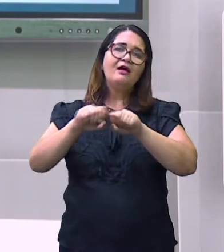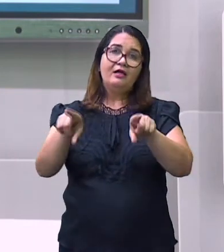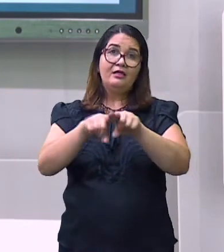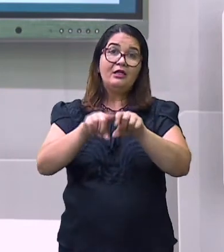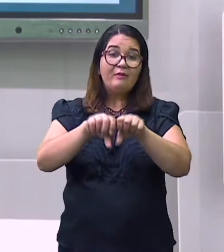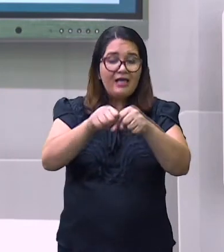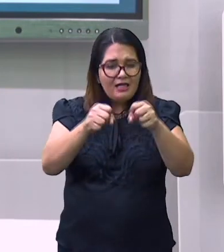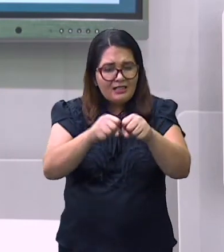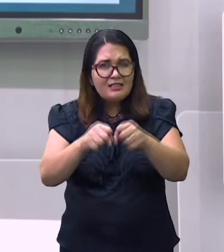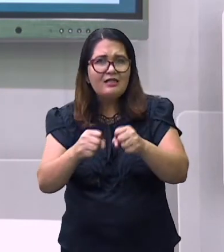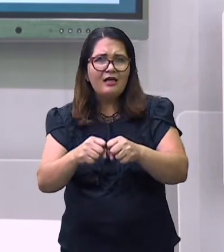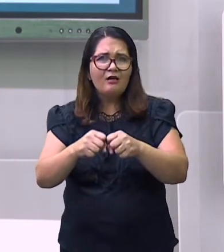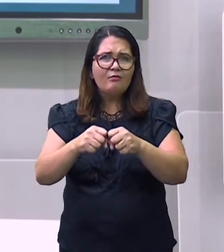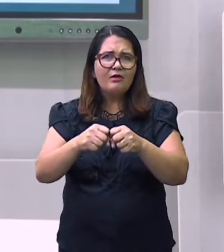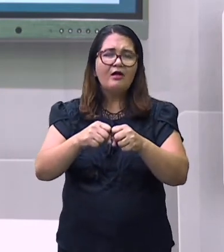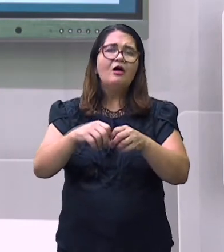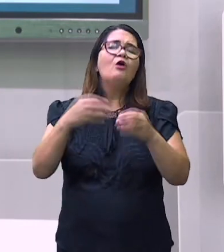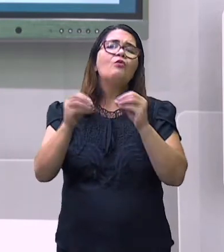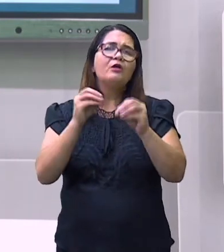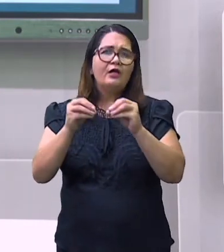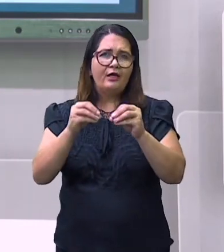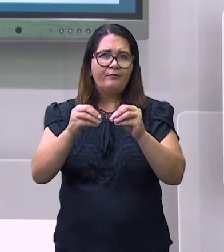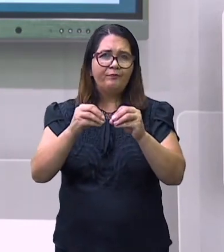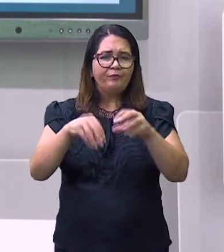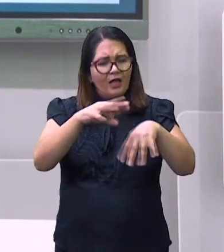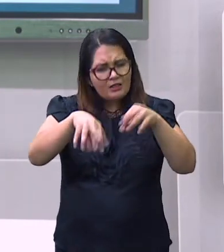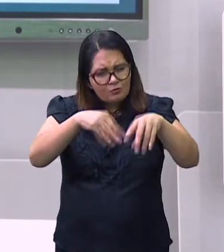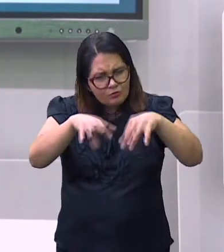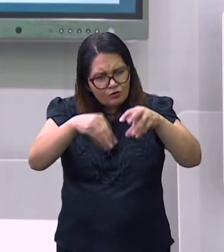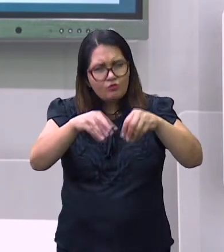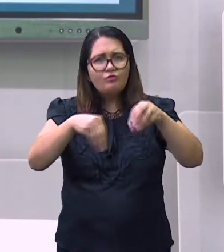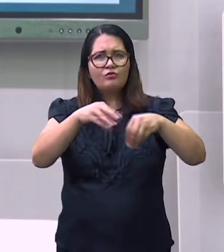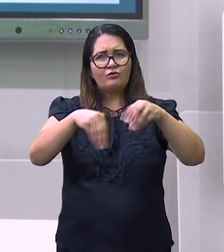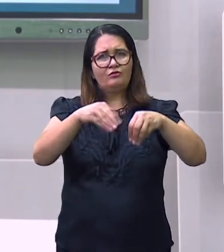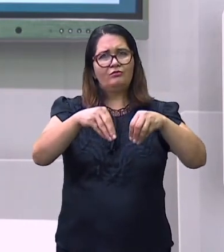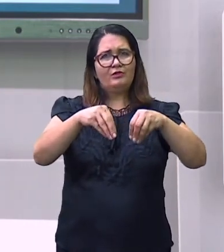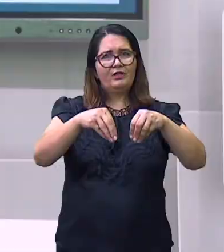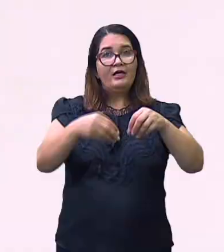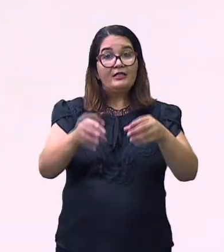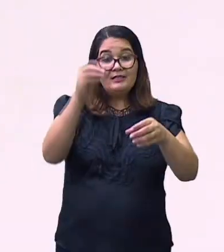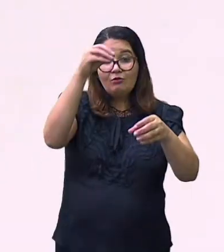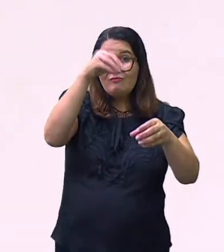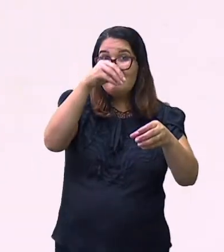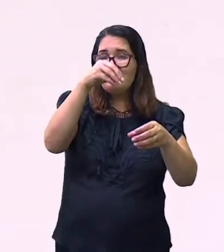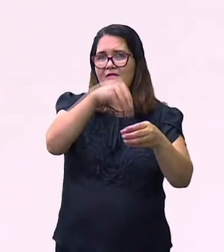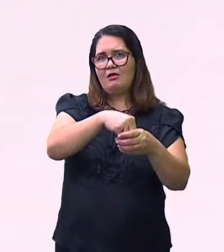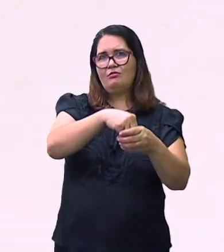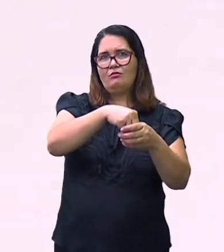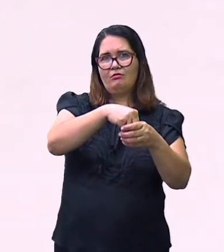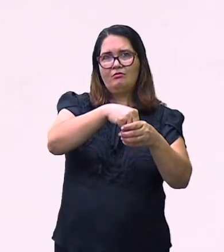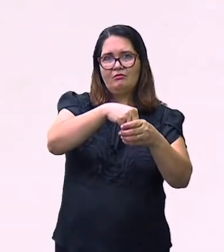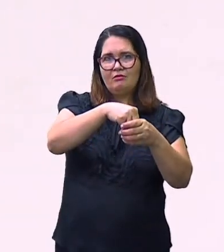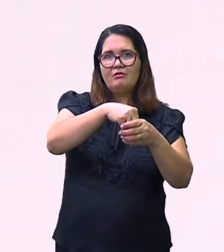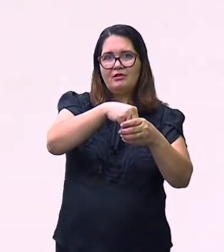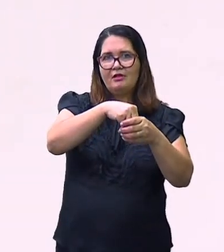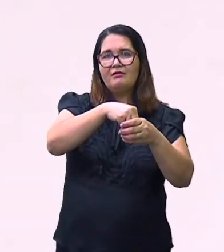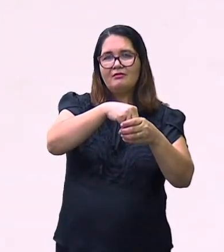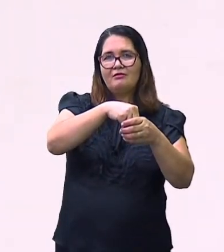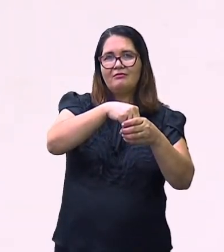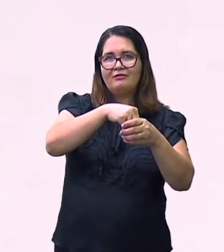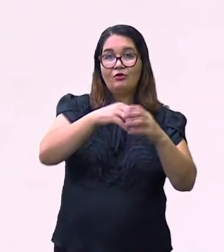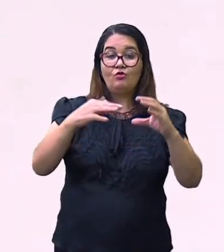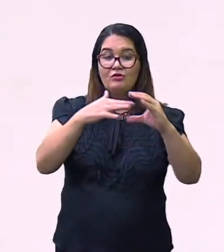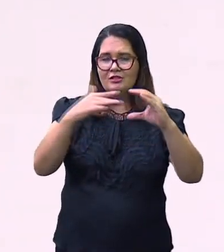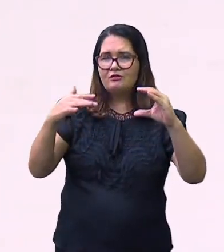fazer várias bolinhas. Eles não estão colados um ao outro, eles estão soltos dentro do citoplasma,